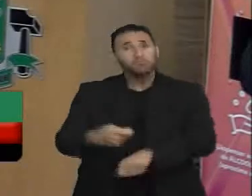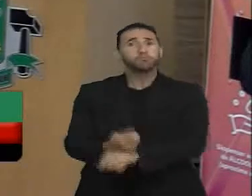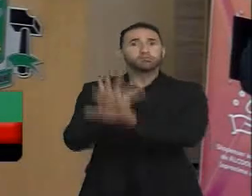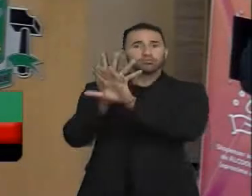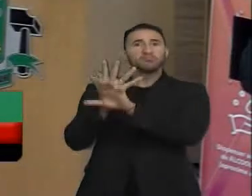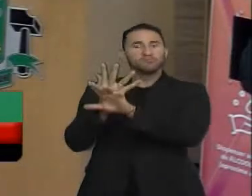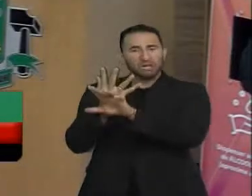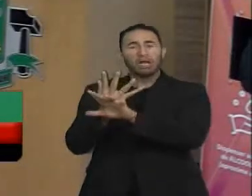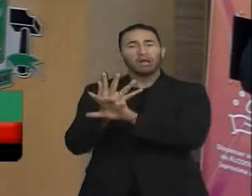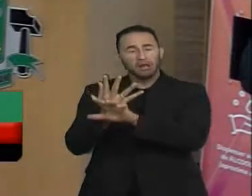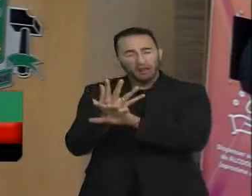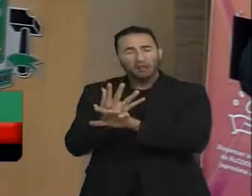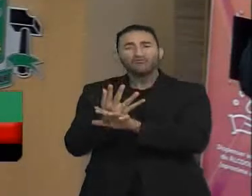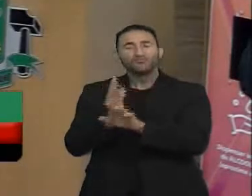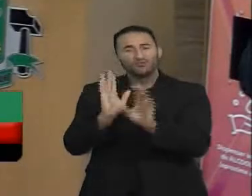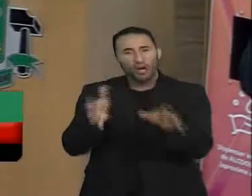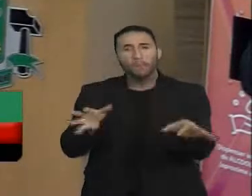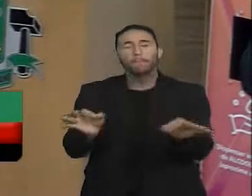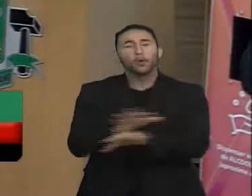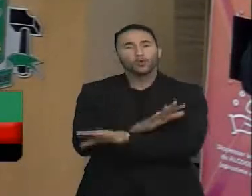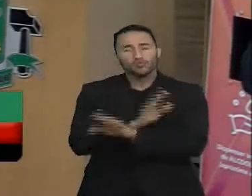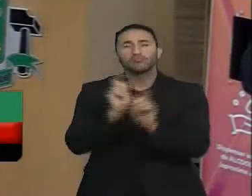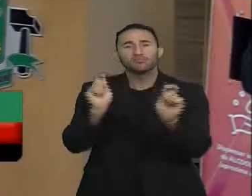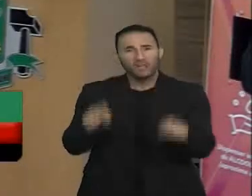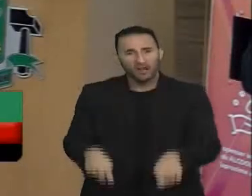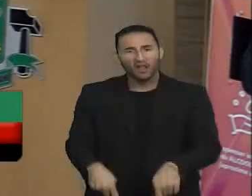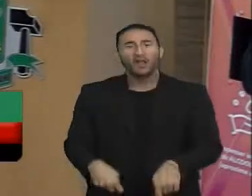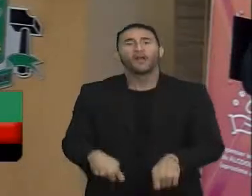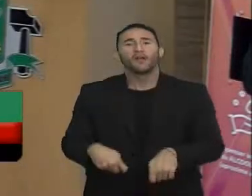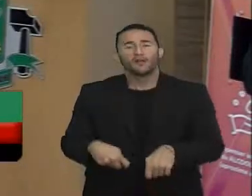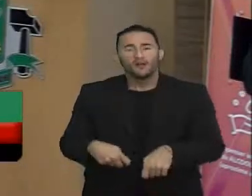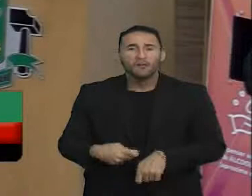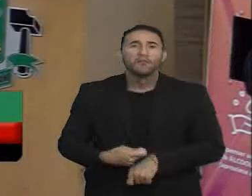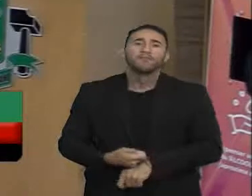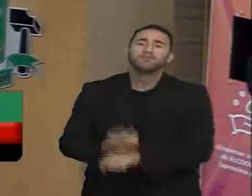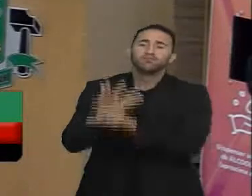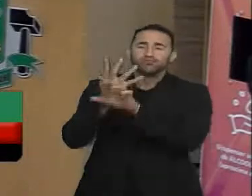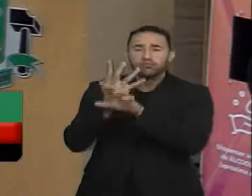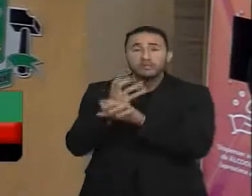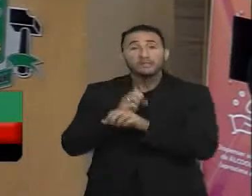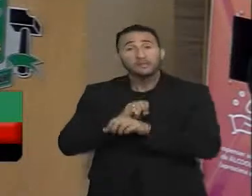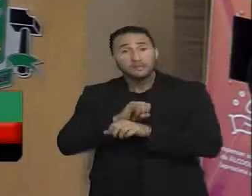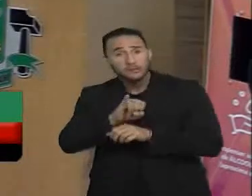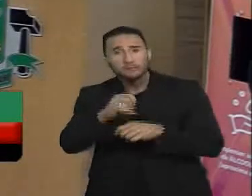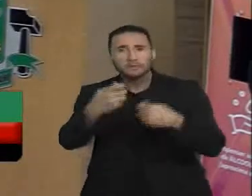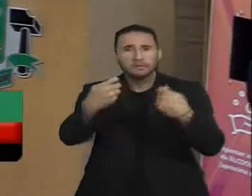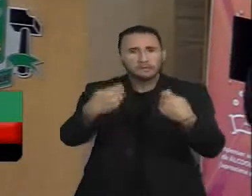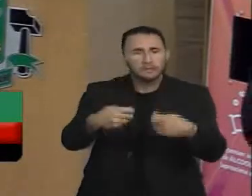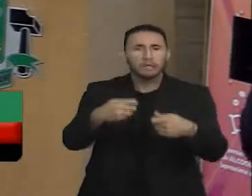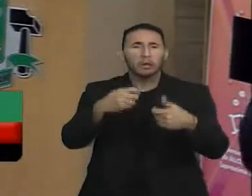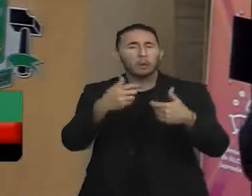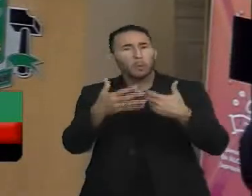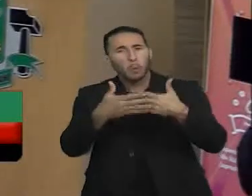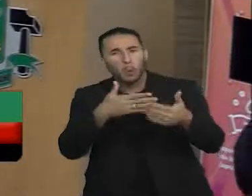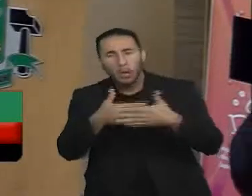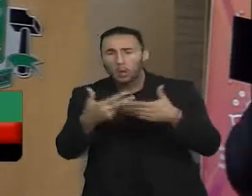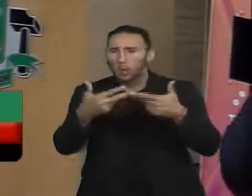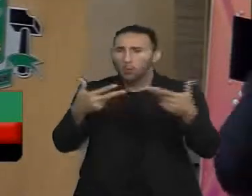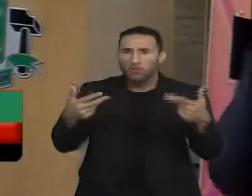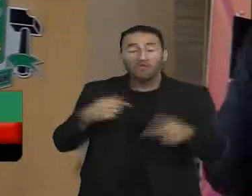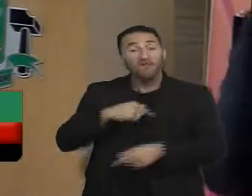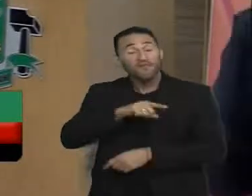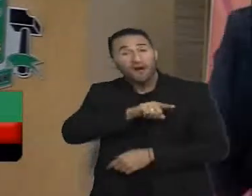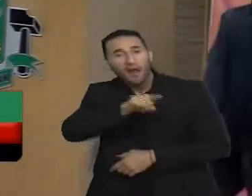Paula. Ele atende o telefone, e se tiver necessidade, ele vai até o